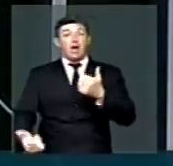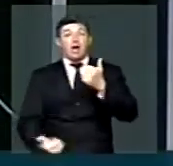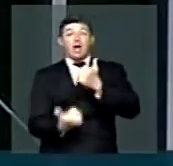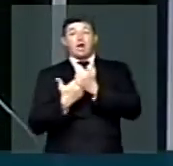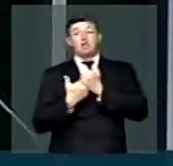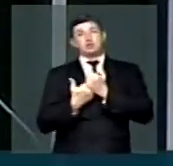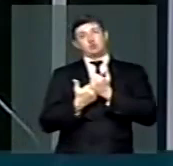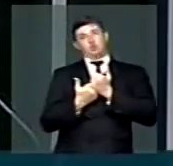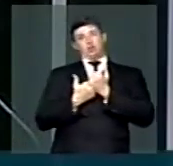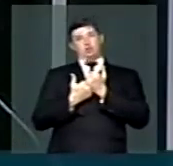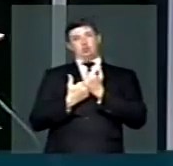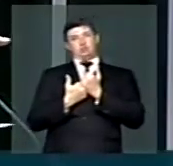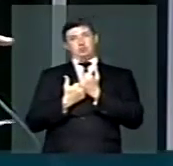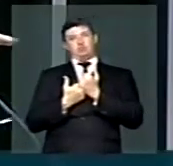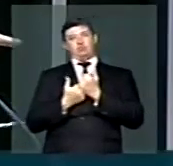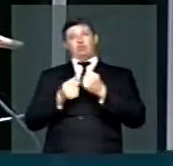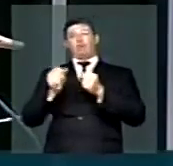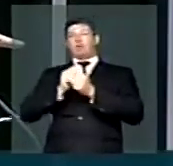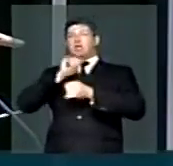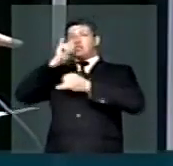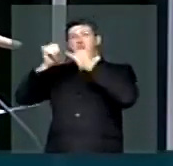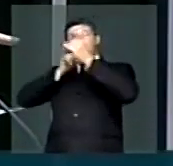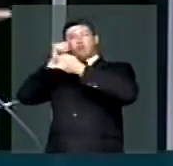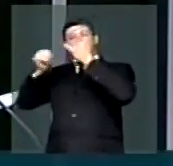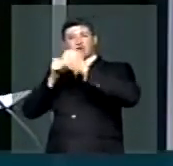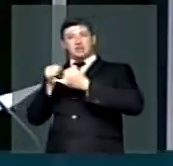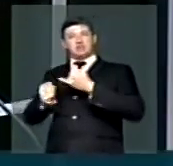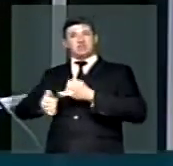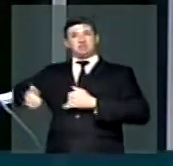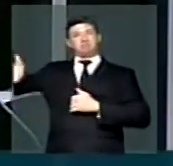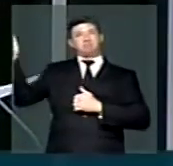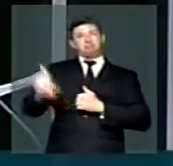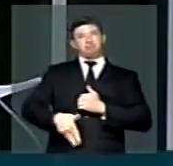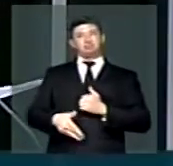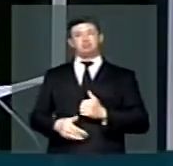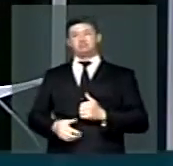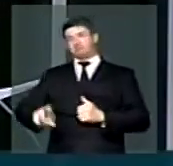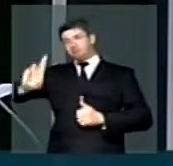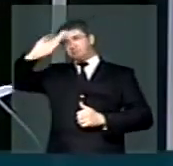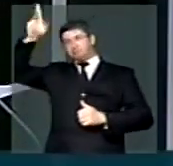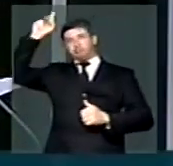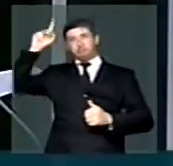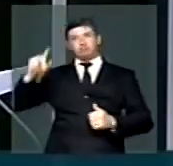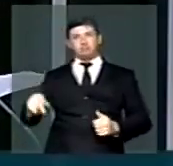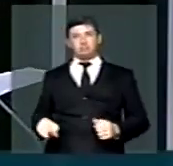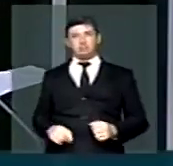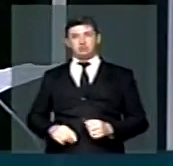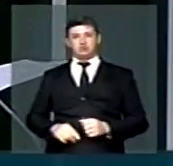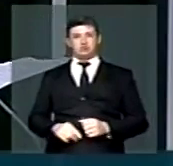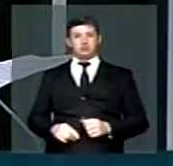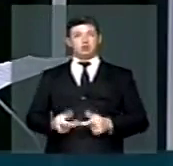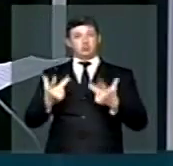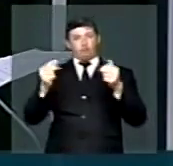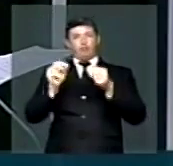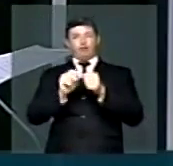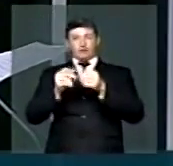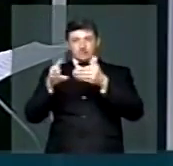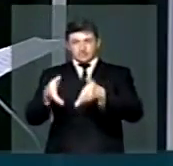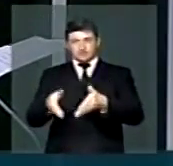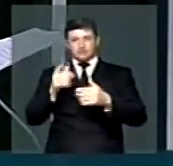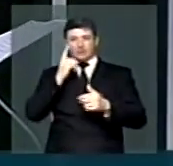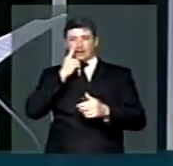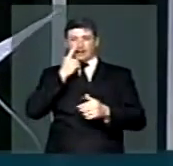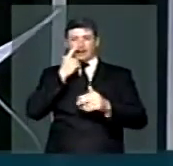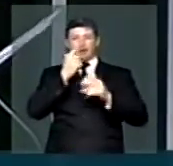assessores prestam informação de forma totalmente equivocada, como prestaram sobre